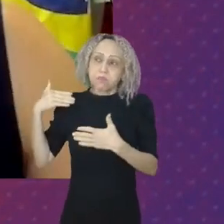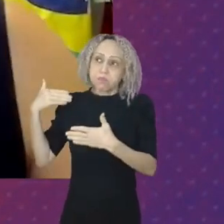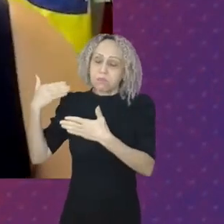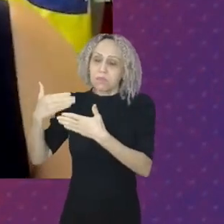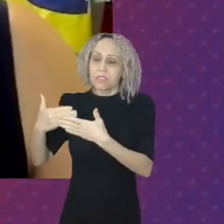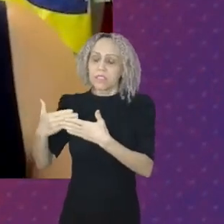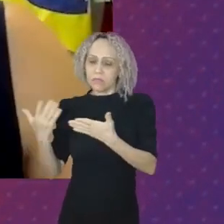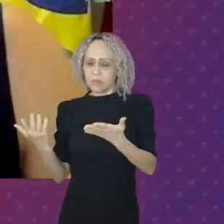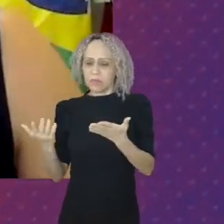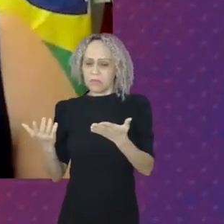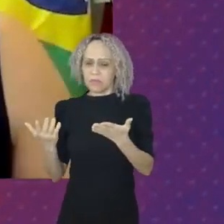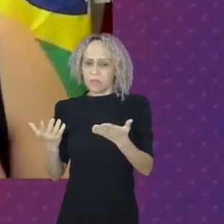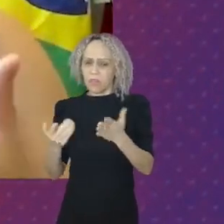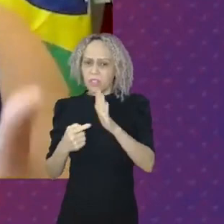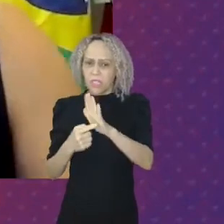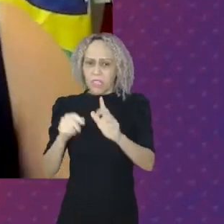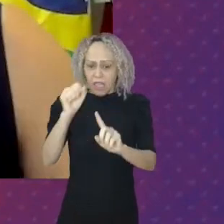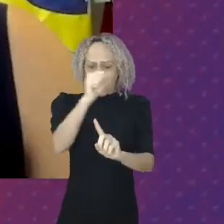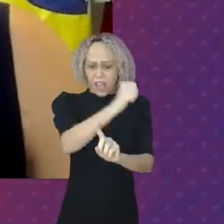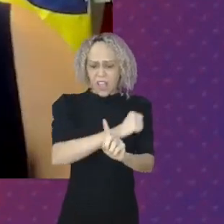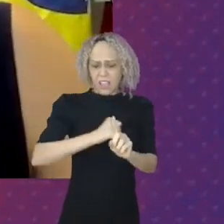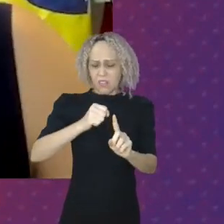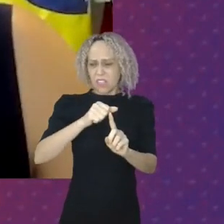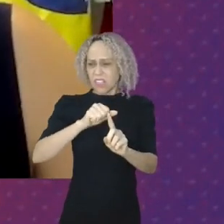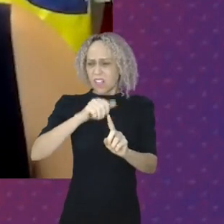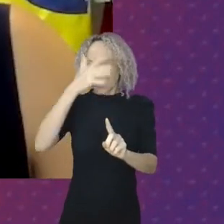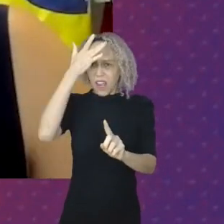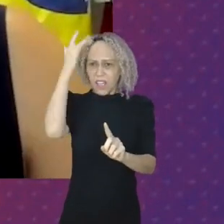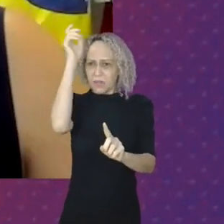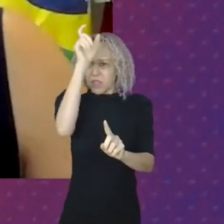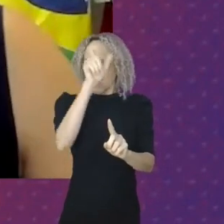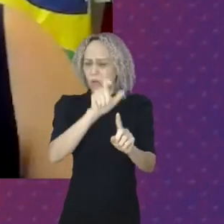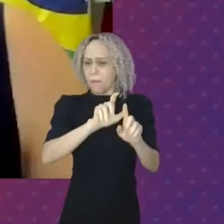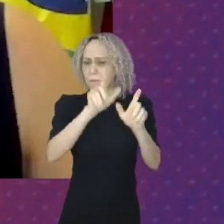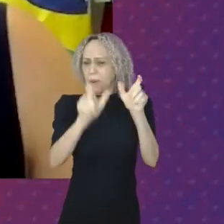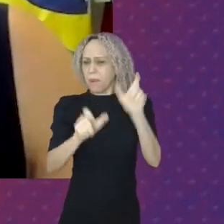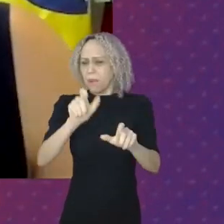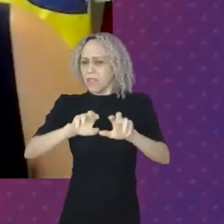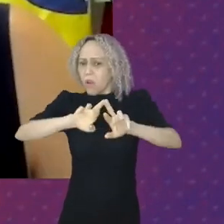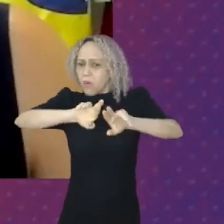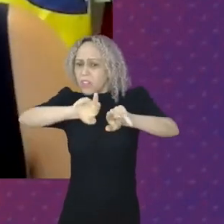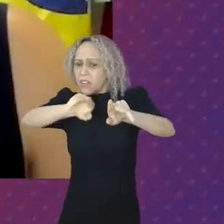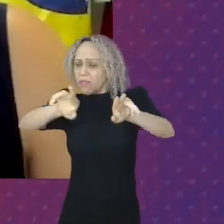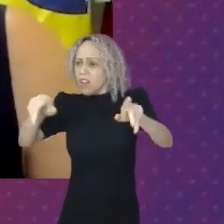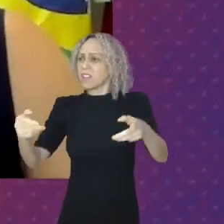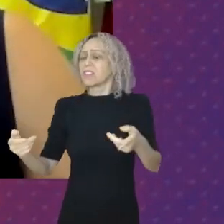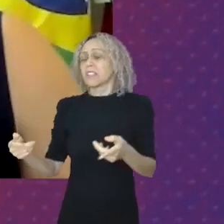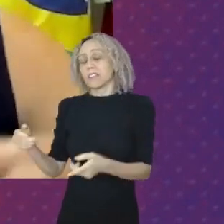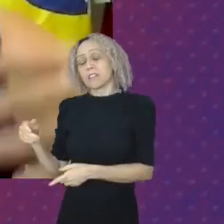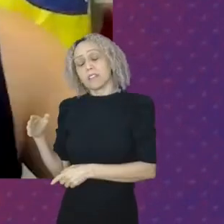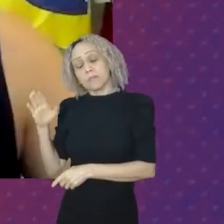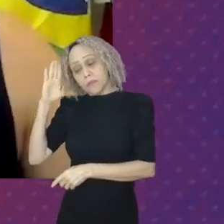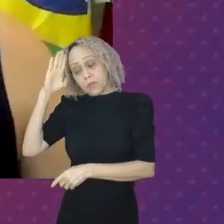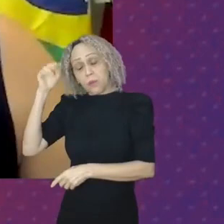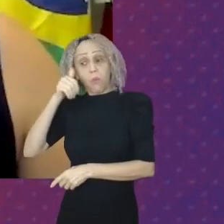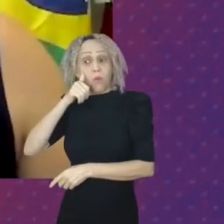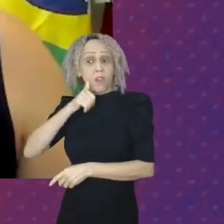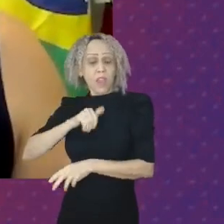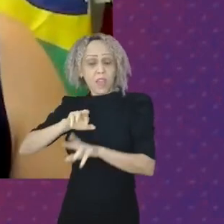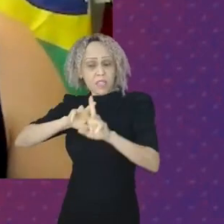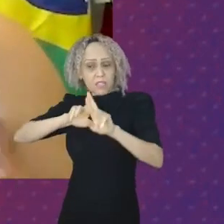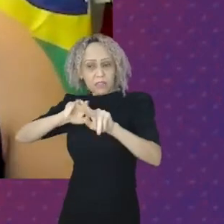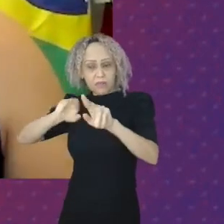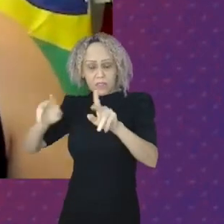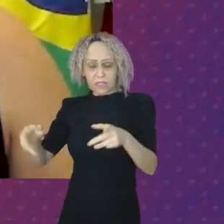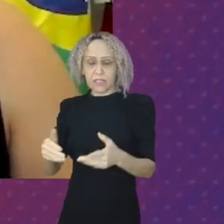as mulheres são diversas, né? Portanto, em 2020, nós tivemos muitas mulheres eleitas, de diferentes partidos,